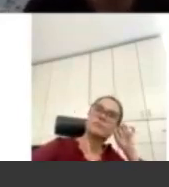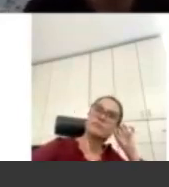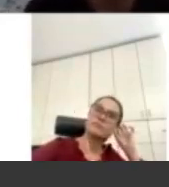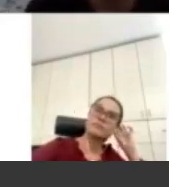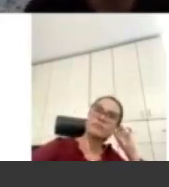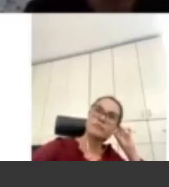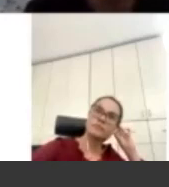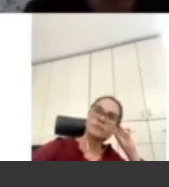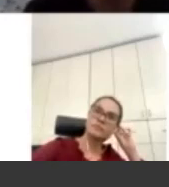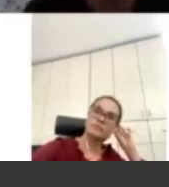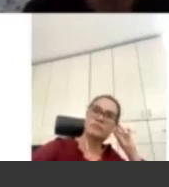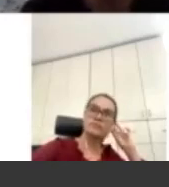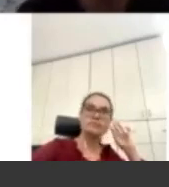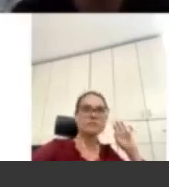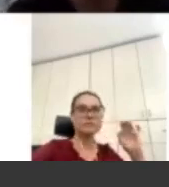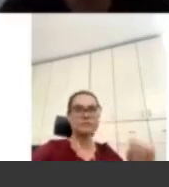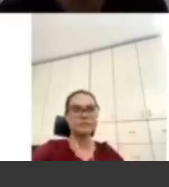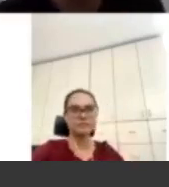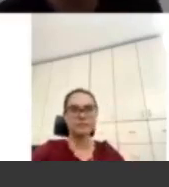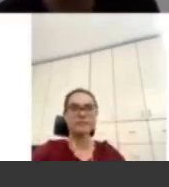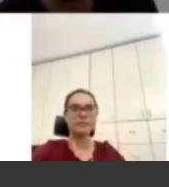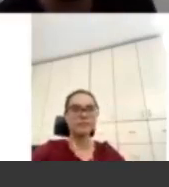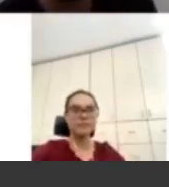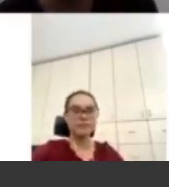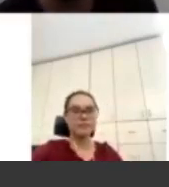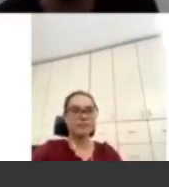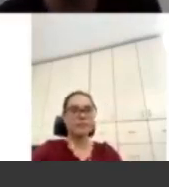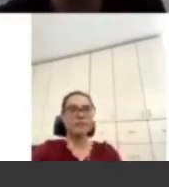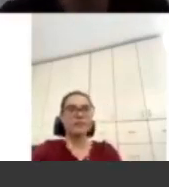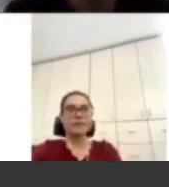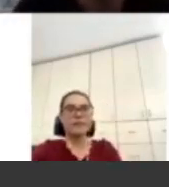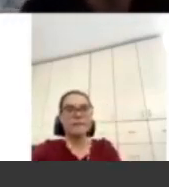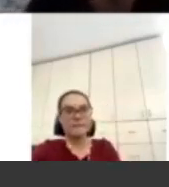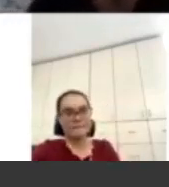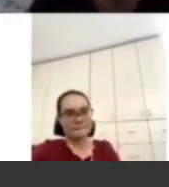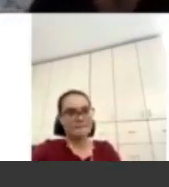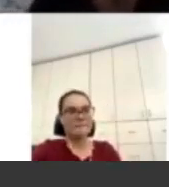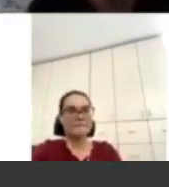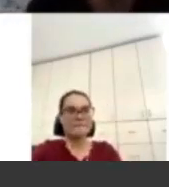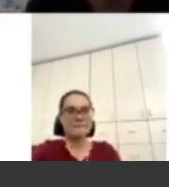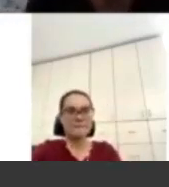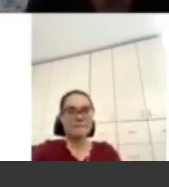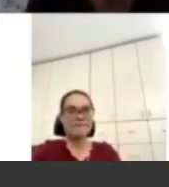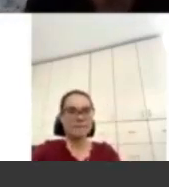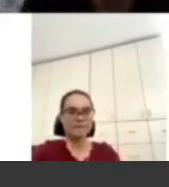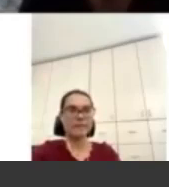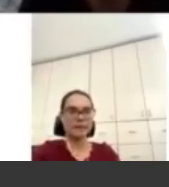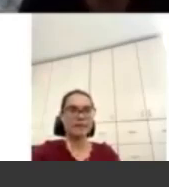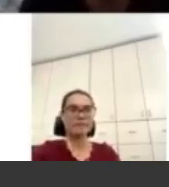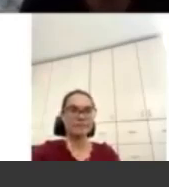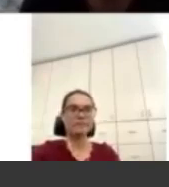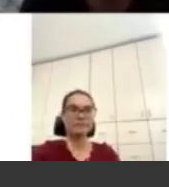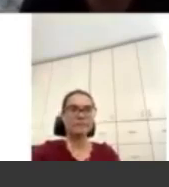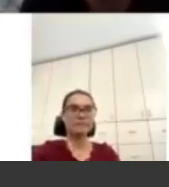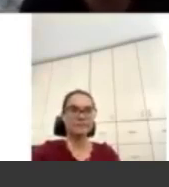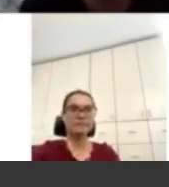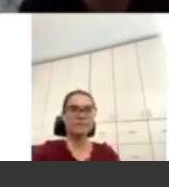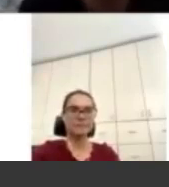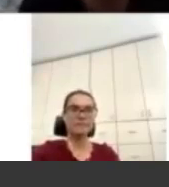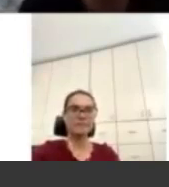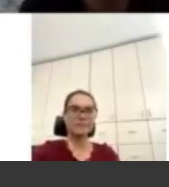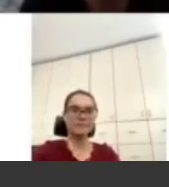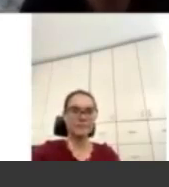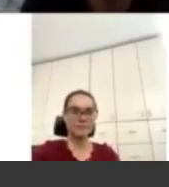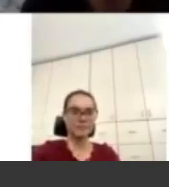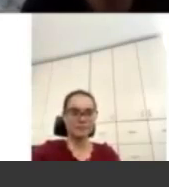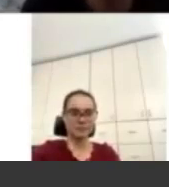tempo que a gente tem mais ou menos a expectativa de que o resultado do exame já saia. Então, a gente tem sugerido que os médicos inicialmente façam um atestado de um prazo aí de 7